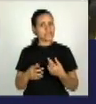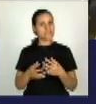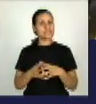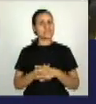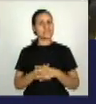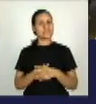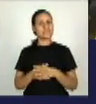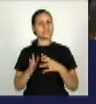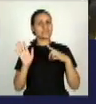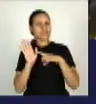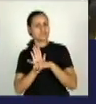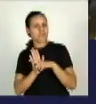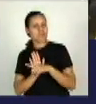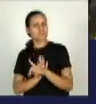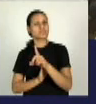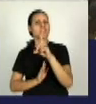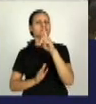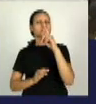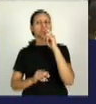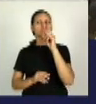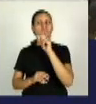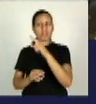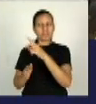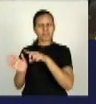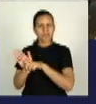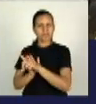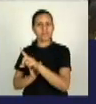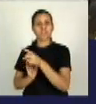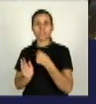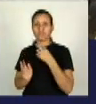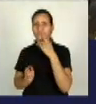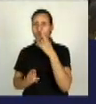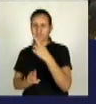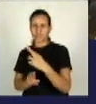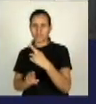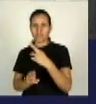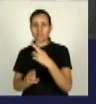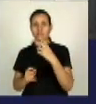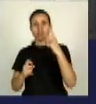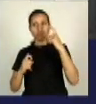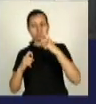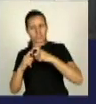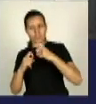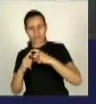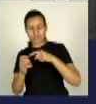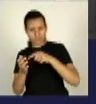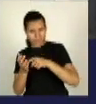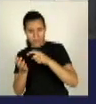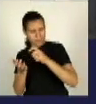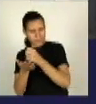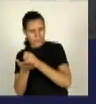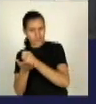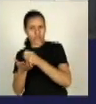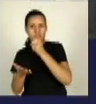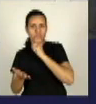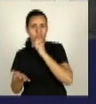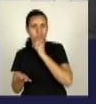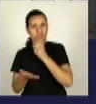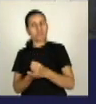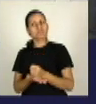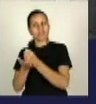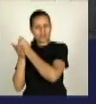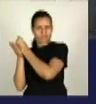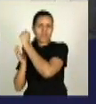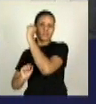utilizam o medicamento, né. Mas basicamente, respondendo a sua pergunta, né, o resíduo ou o medicamento vencido deveria